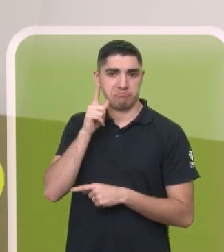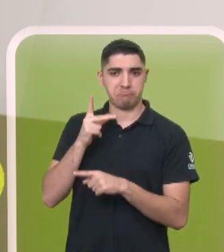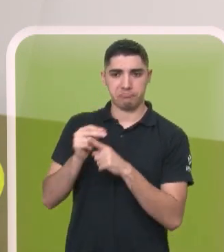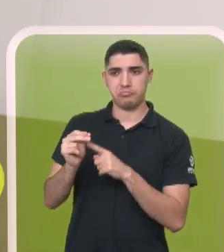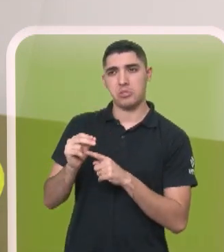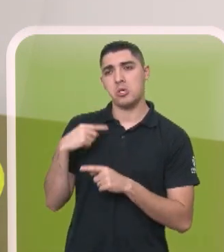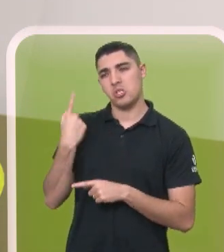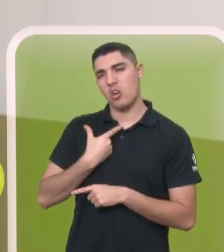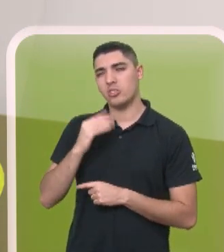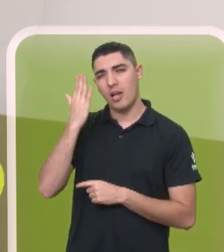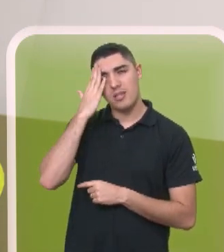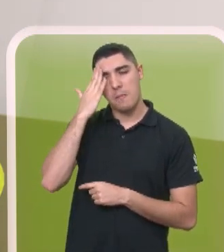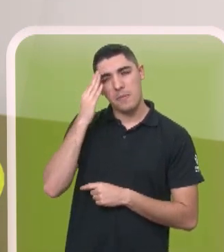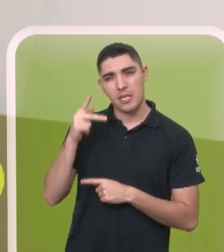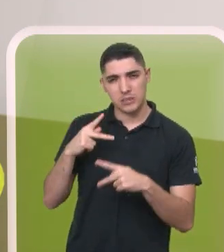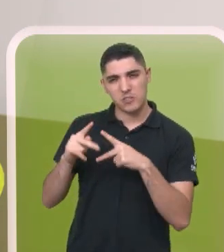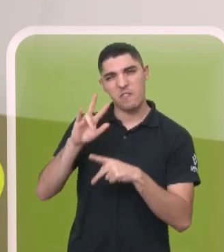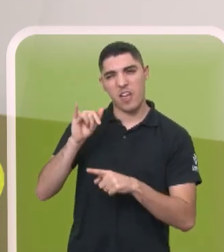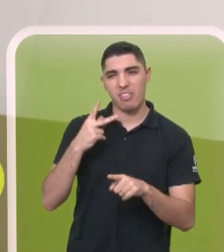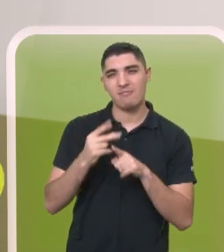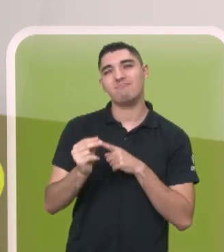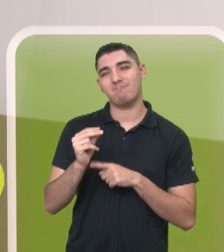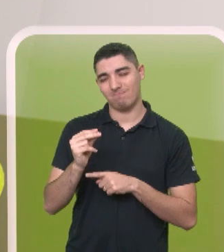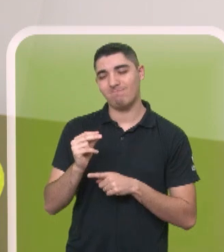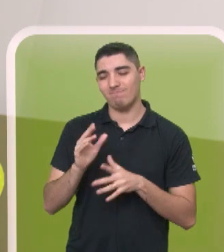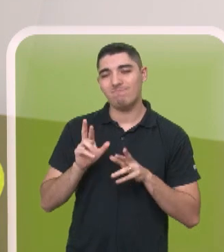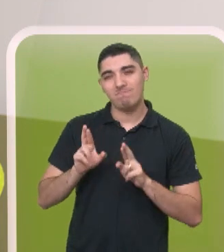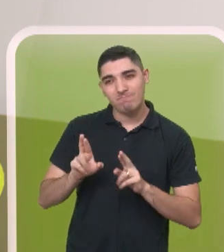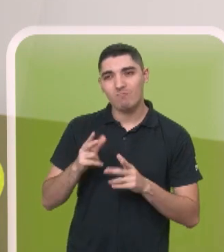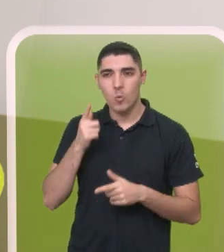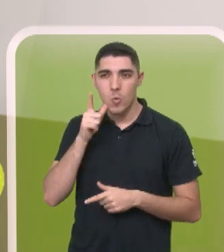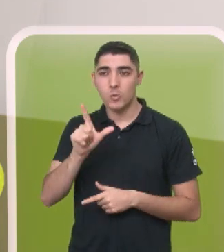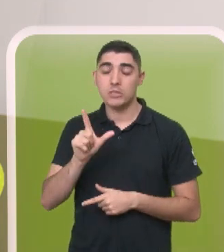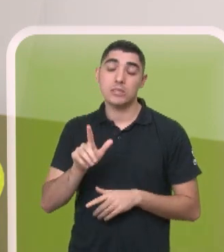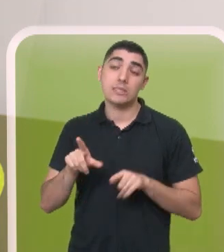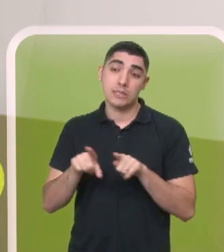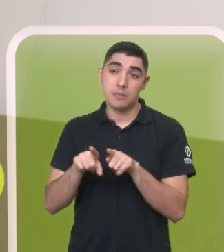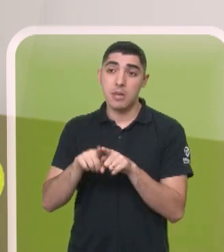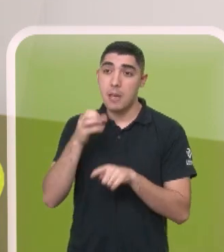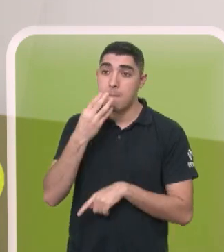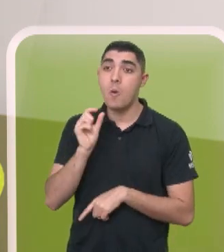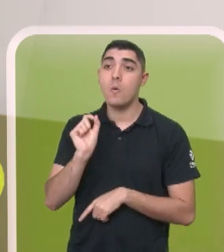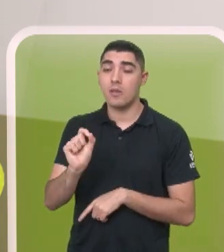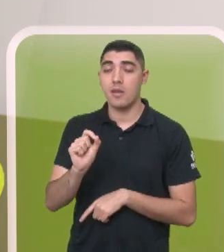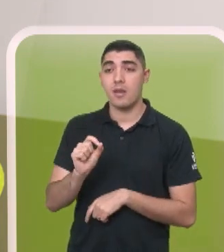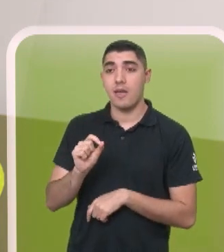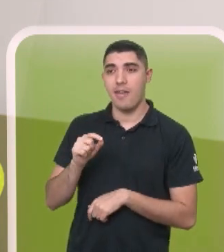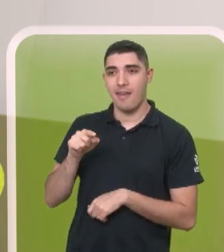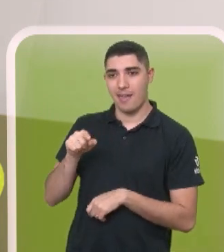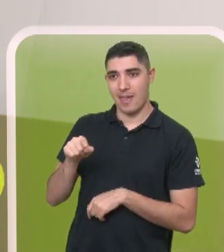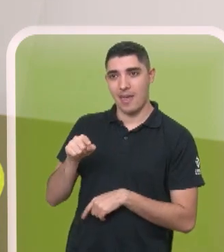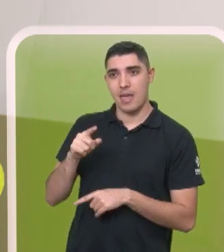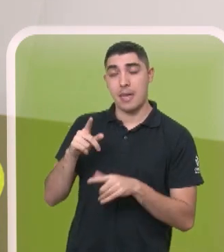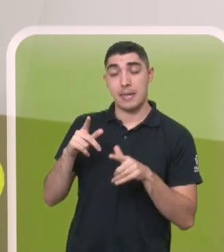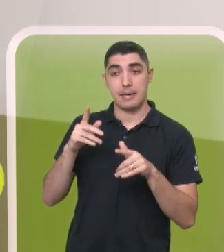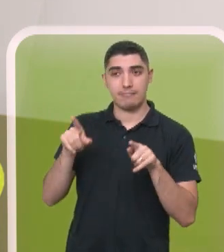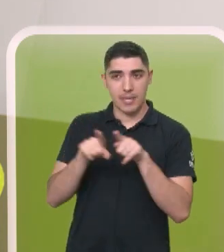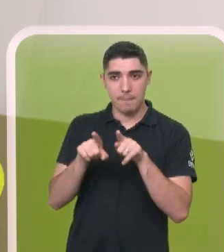era esperada essa vitória do São José contra a Pinda. É, e é bom também para... São José teve esse resultado na Liga